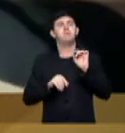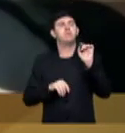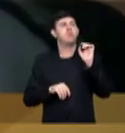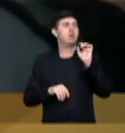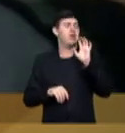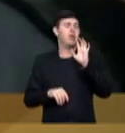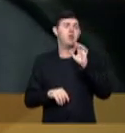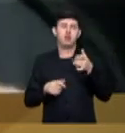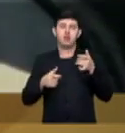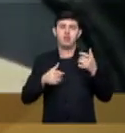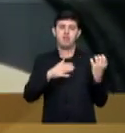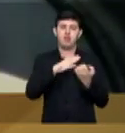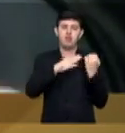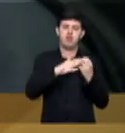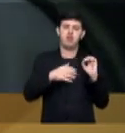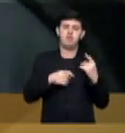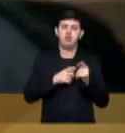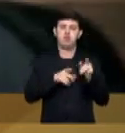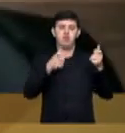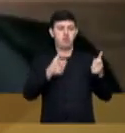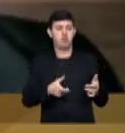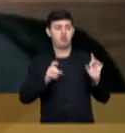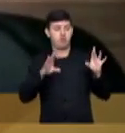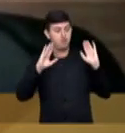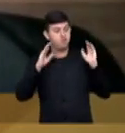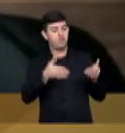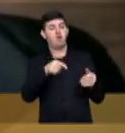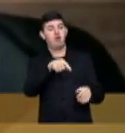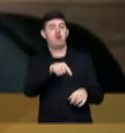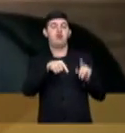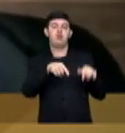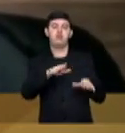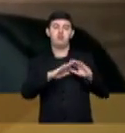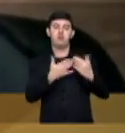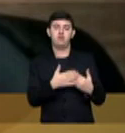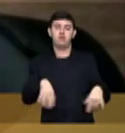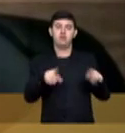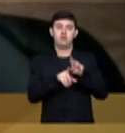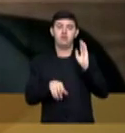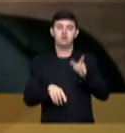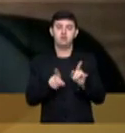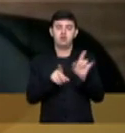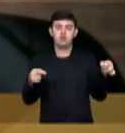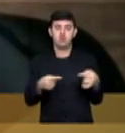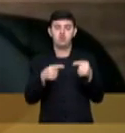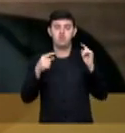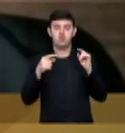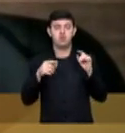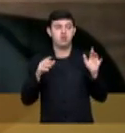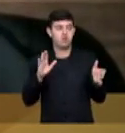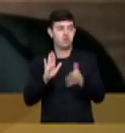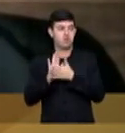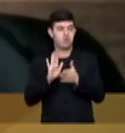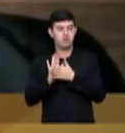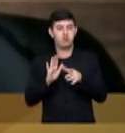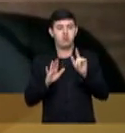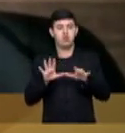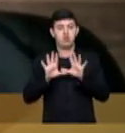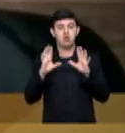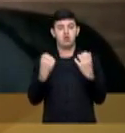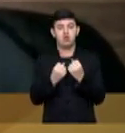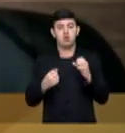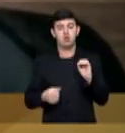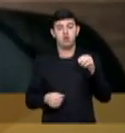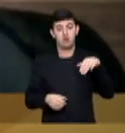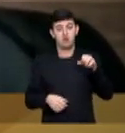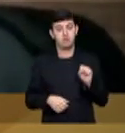aos estabelecimentos de ensino, em linha com o que propõe a Organização Mundial de Saúde.